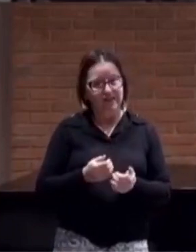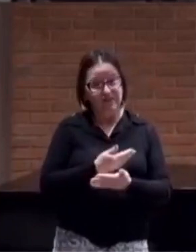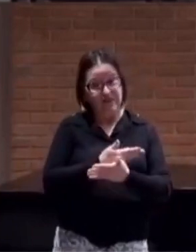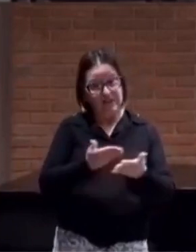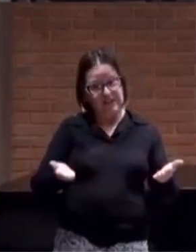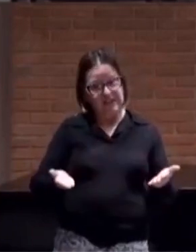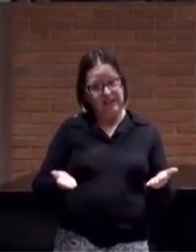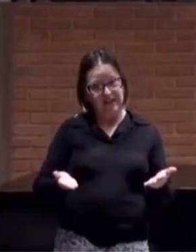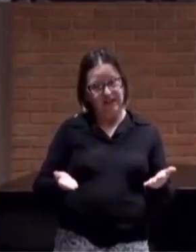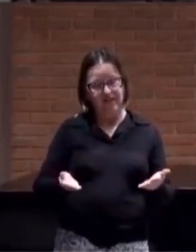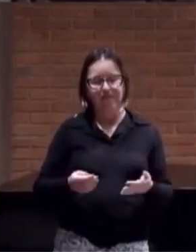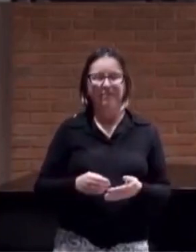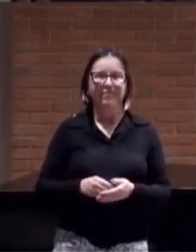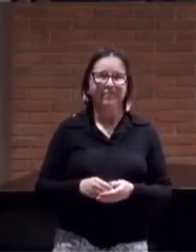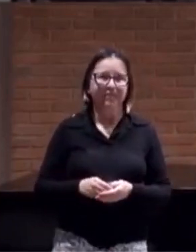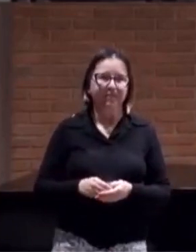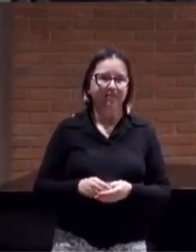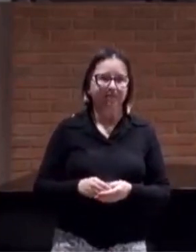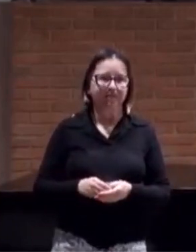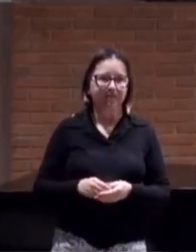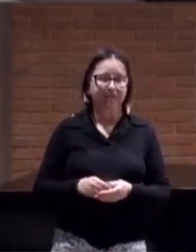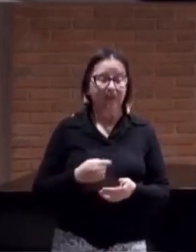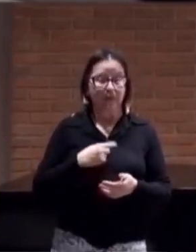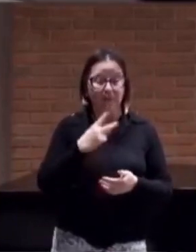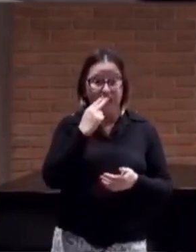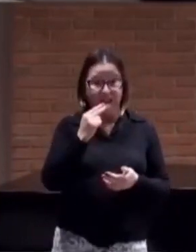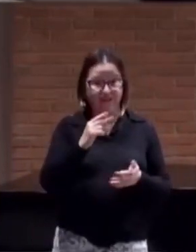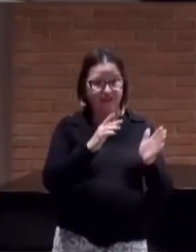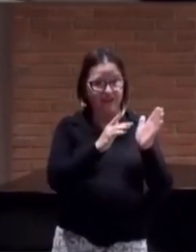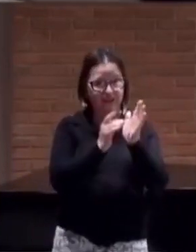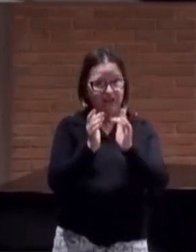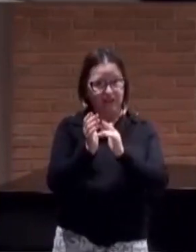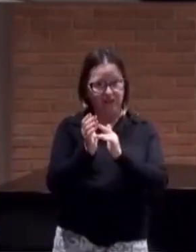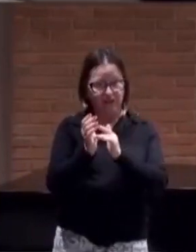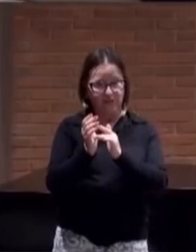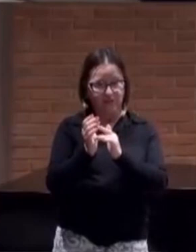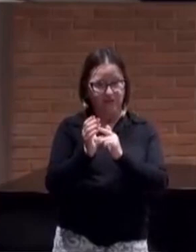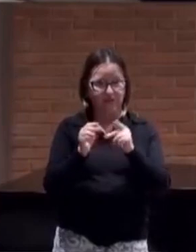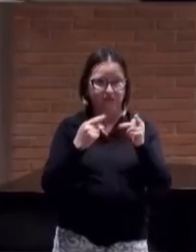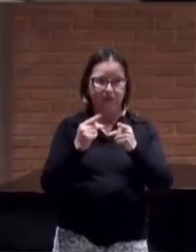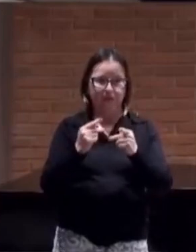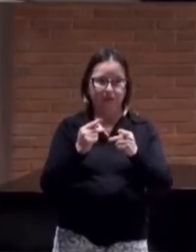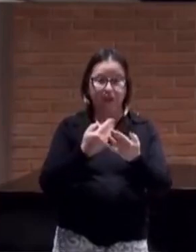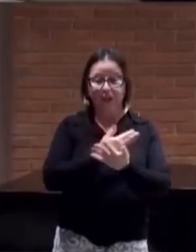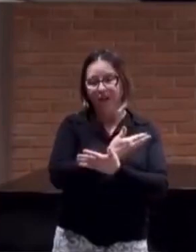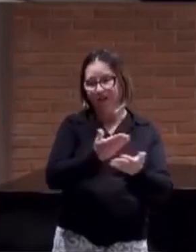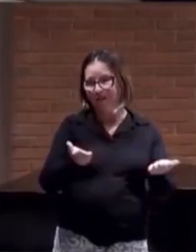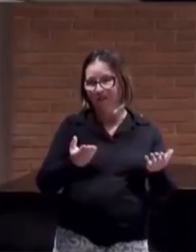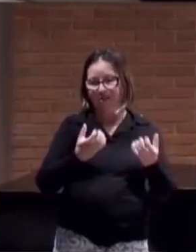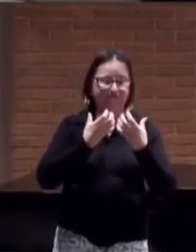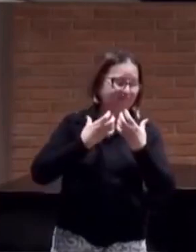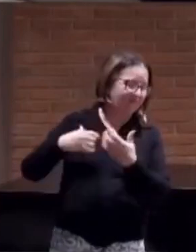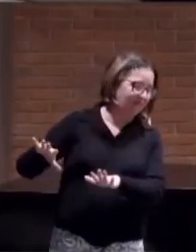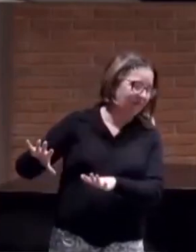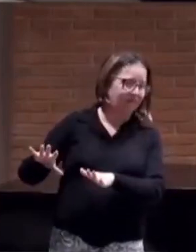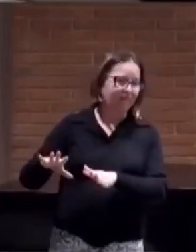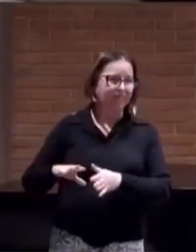Eu tenho a impressão que quando Jesus disse assim: e vós não quisestes.